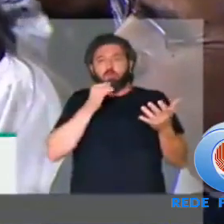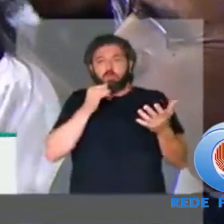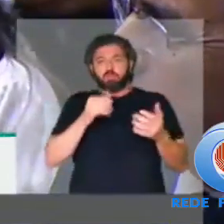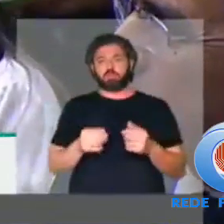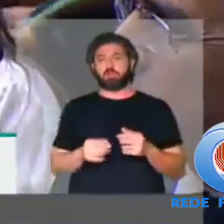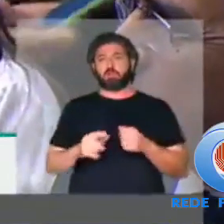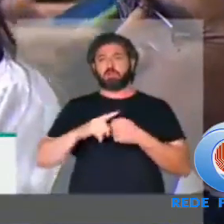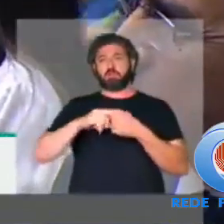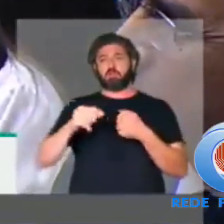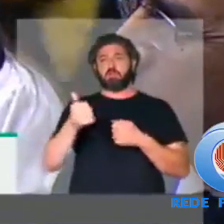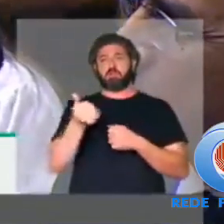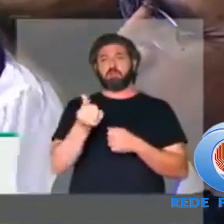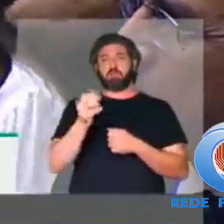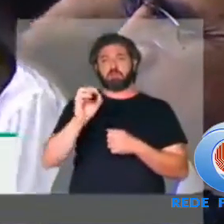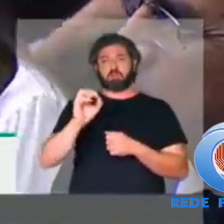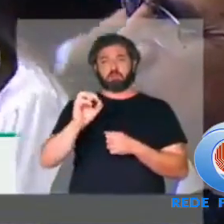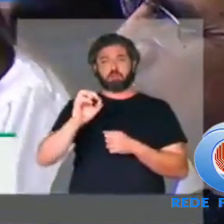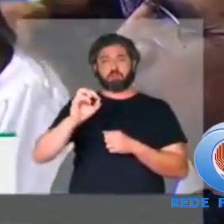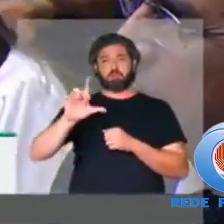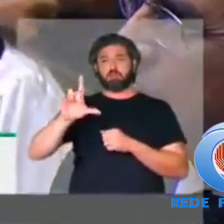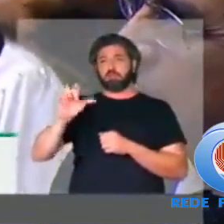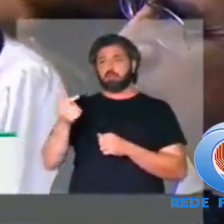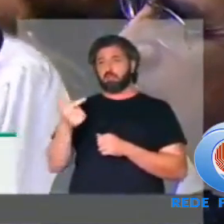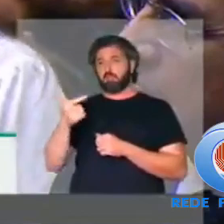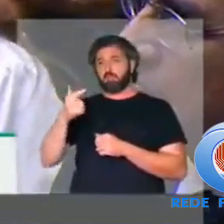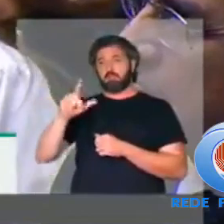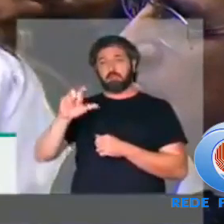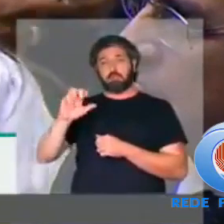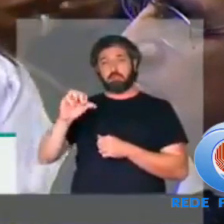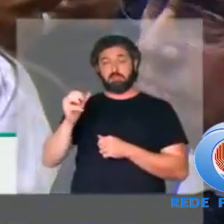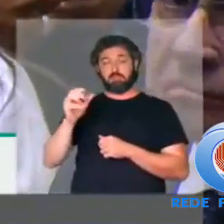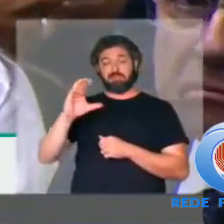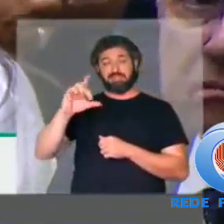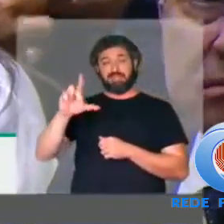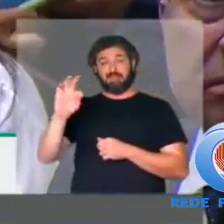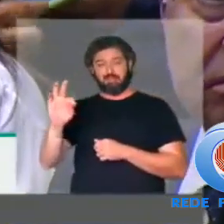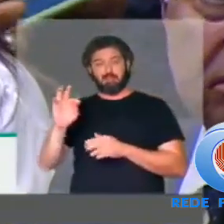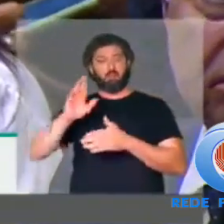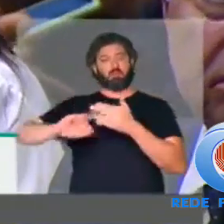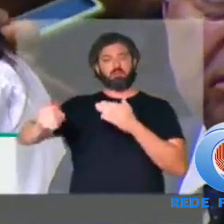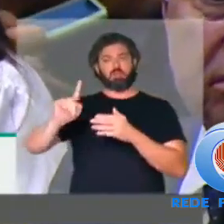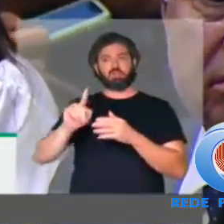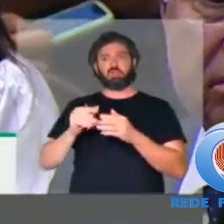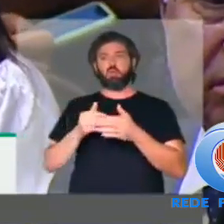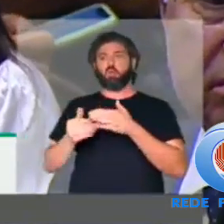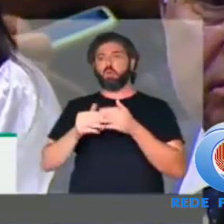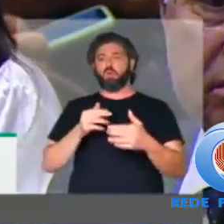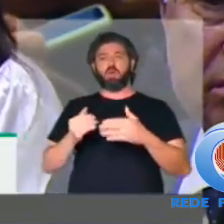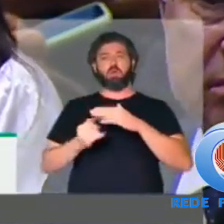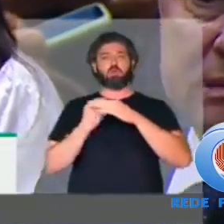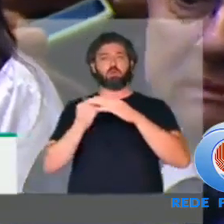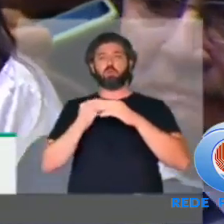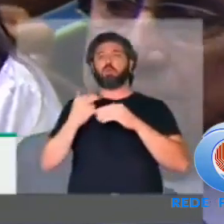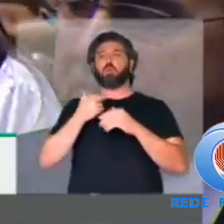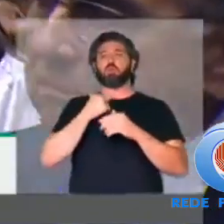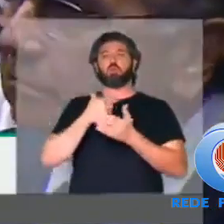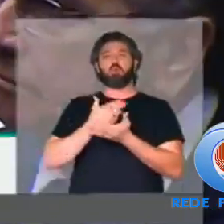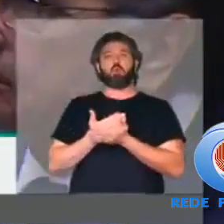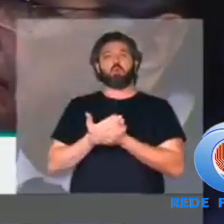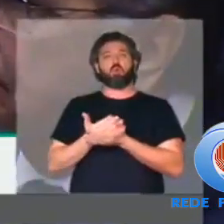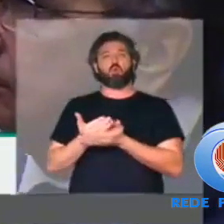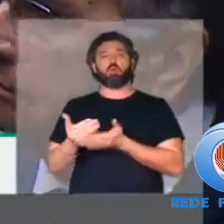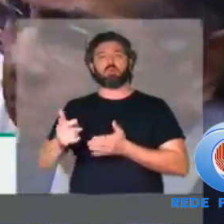exemplo, o artigo 160 da CLT não foi revogado e diz que nenhum estabelecimento poderá